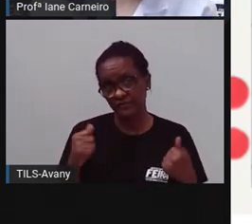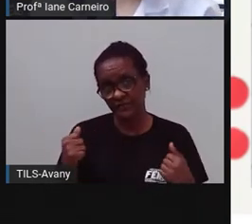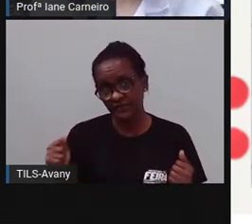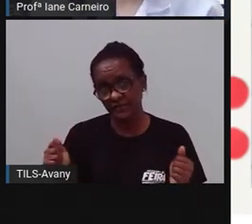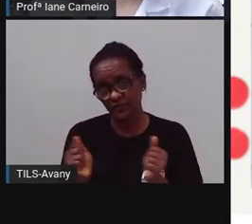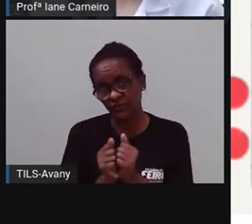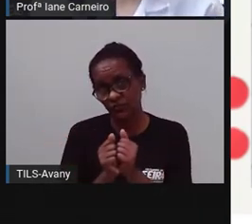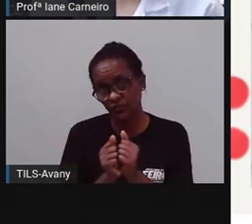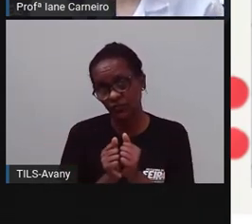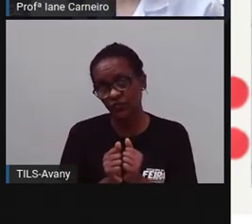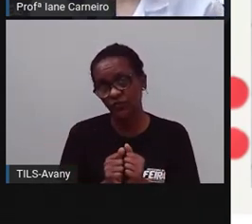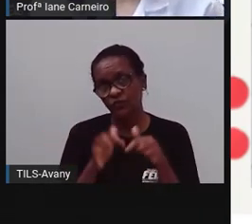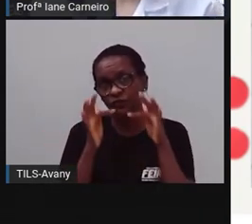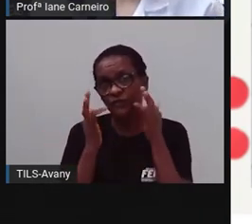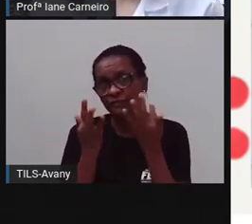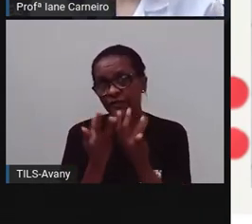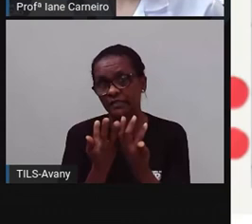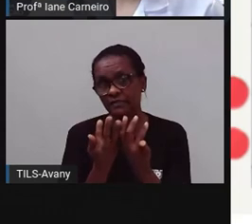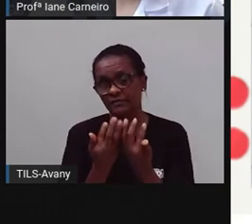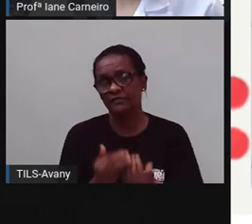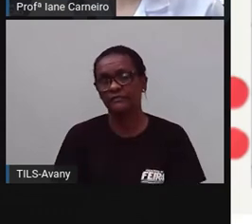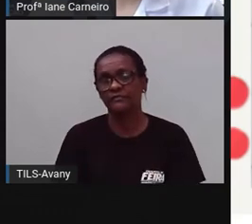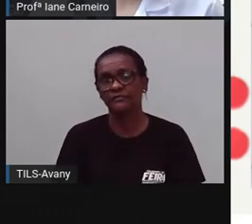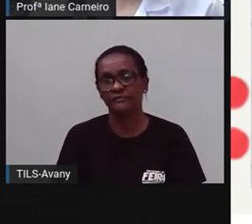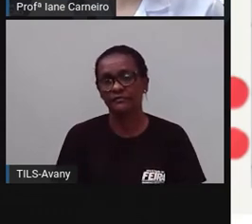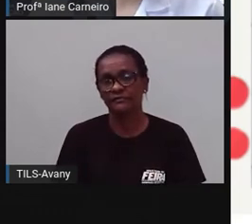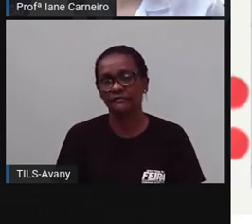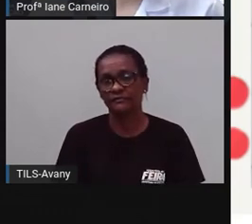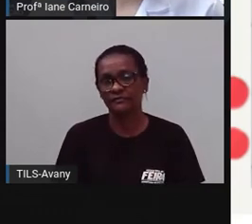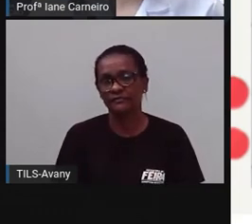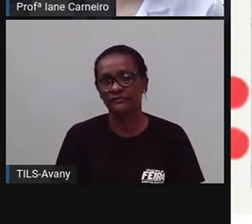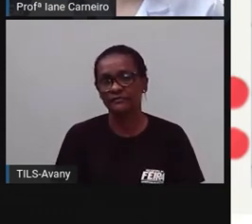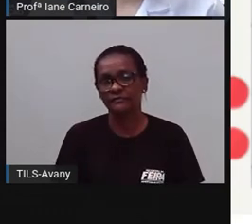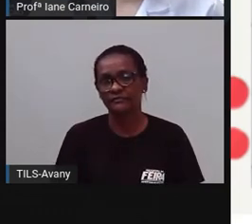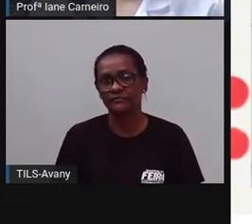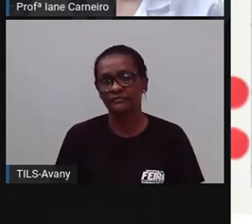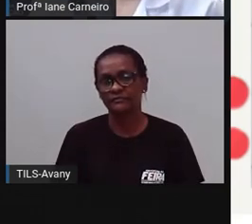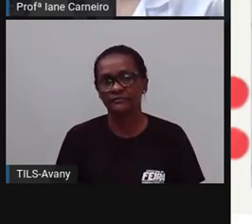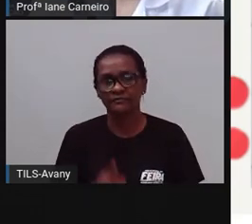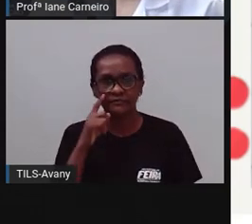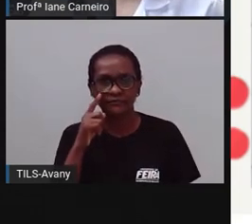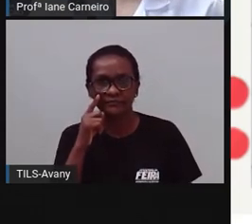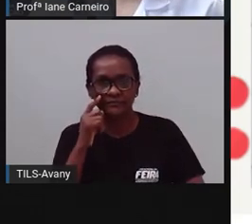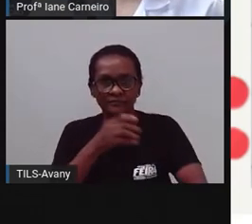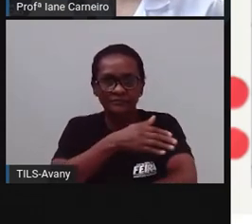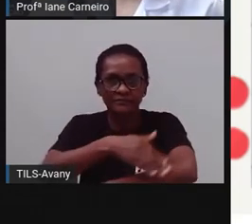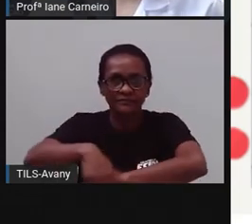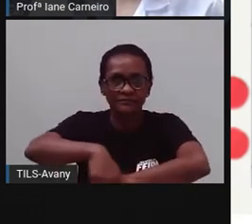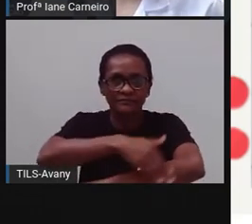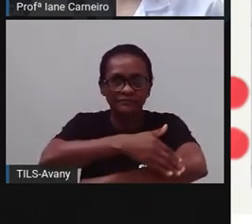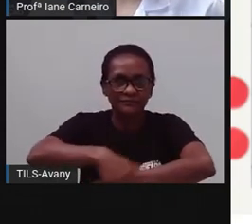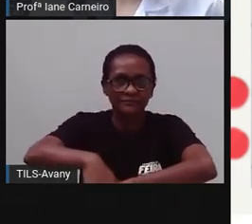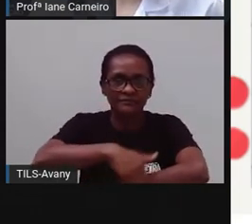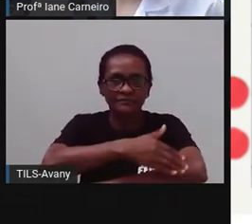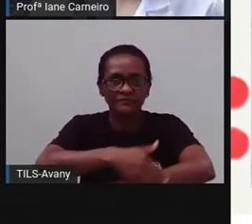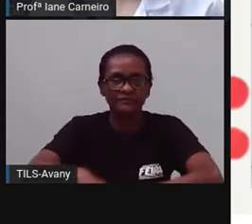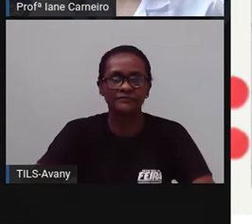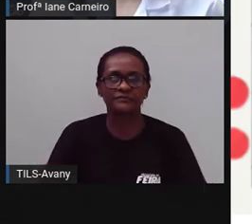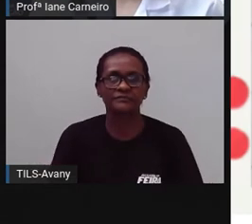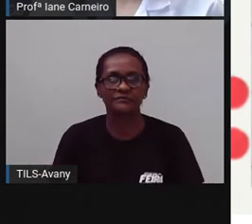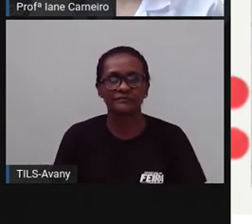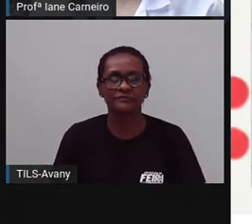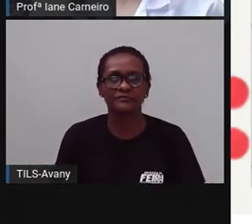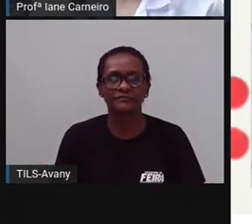essa informação aqui gente vamos ver como vocês viram aí o endereço bem e se divertindo na minha festinha de 4